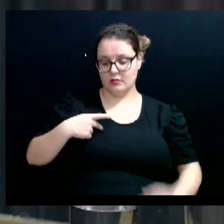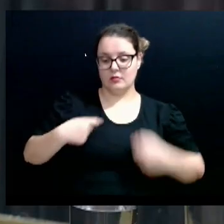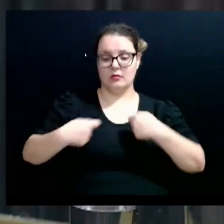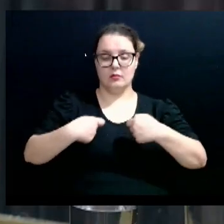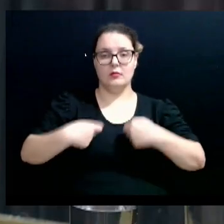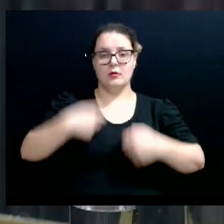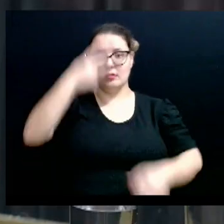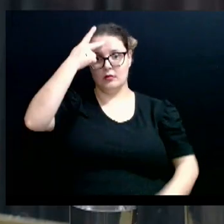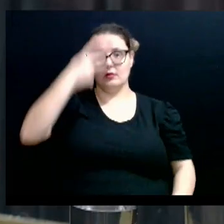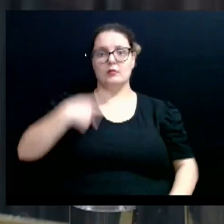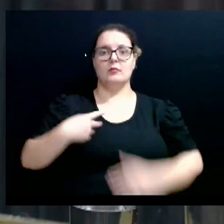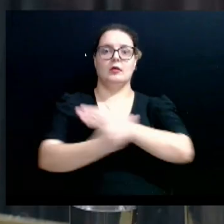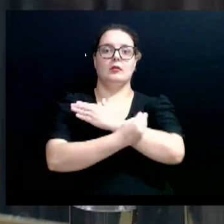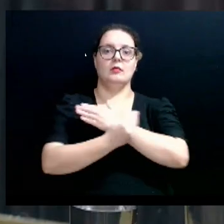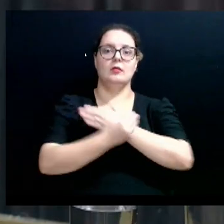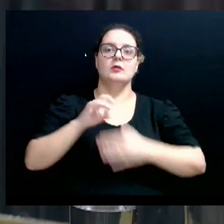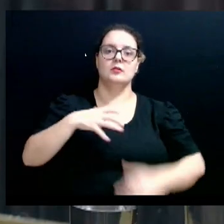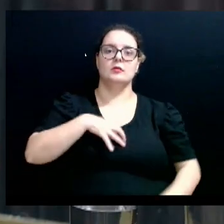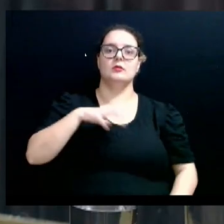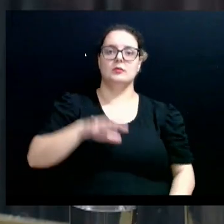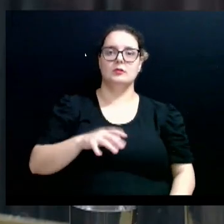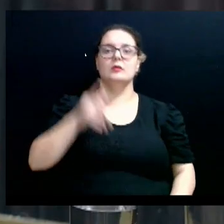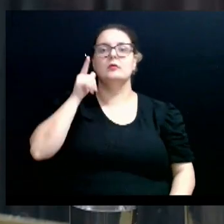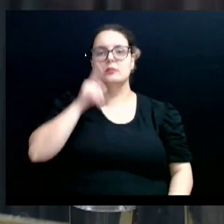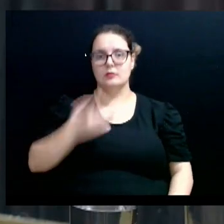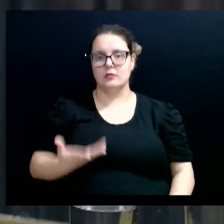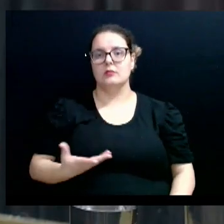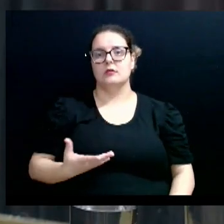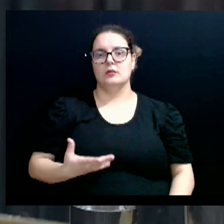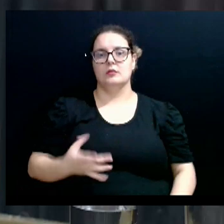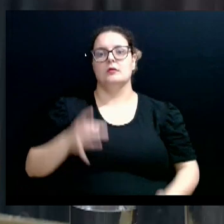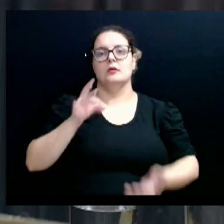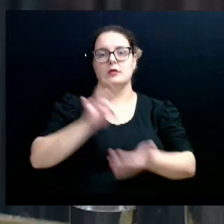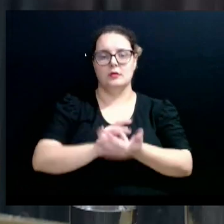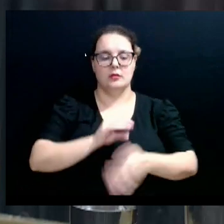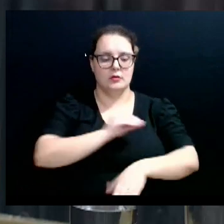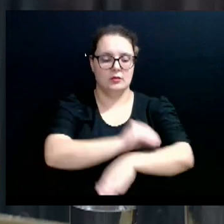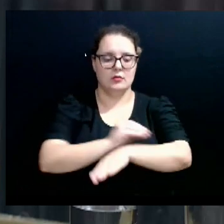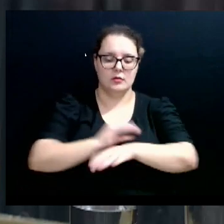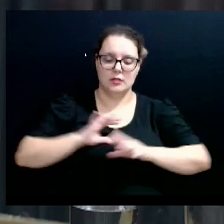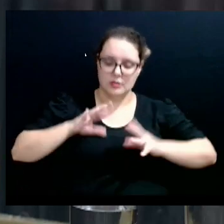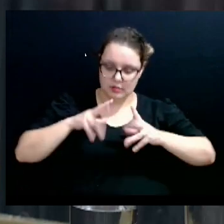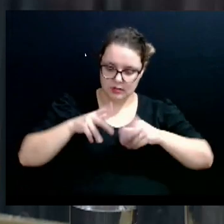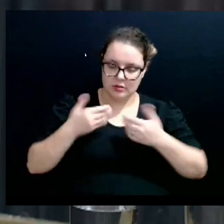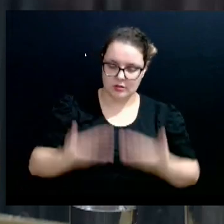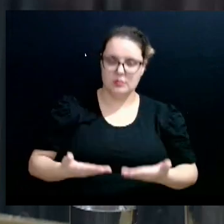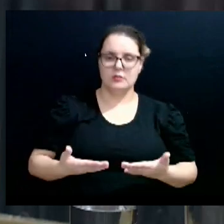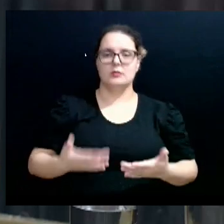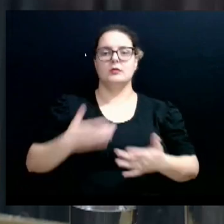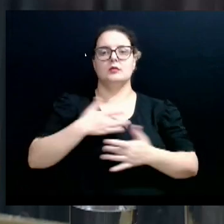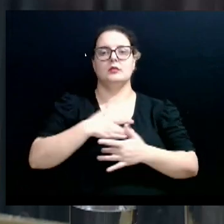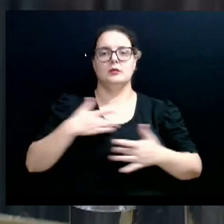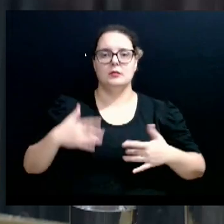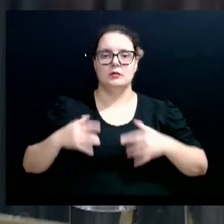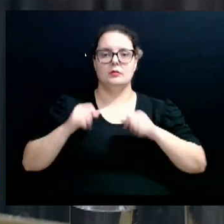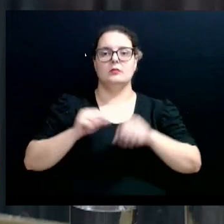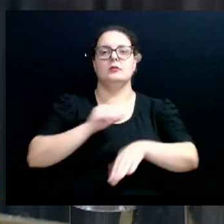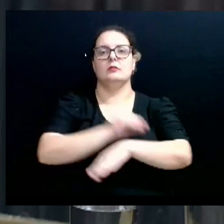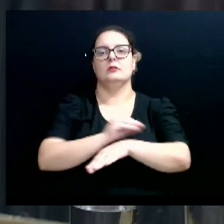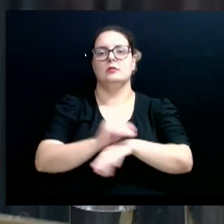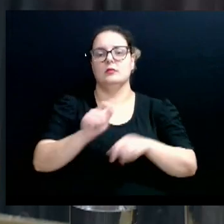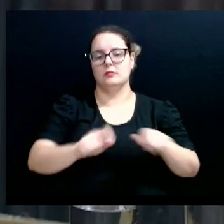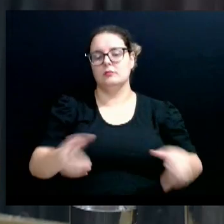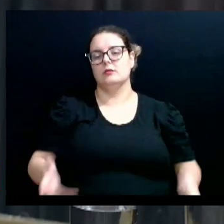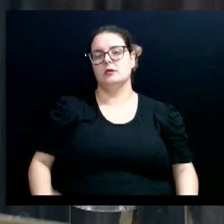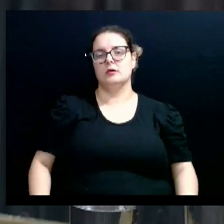só assim você vai conseguir realmente dar conta, tá inteira, tá com saúde para poder cuidar do outro. Então, sem